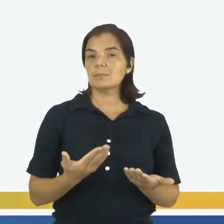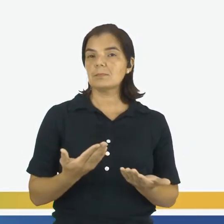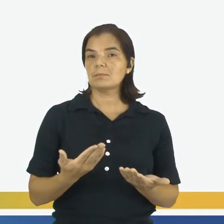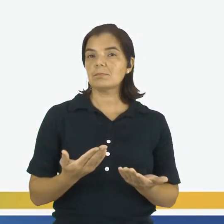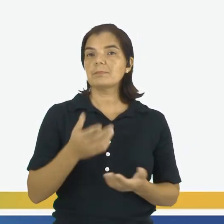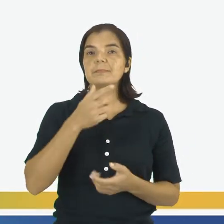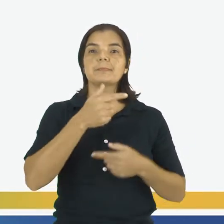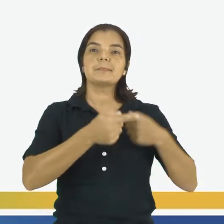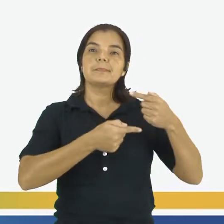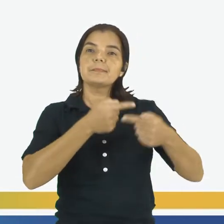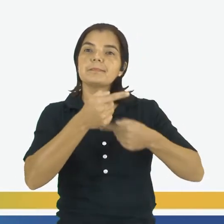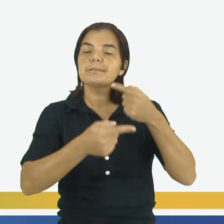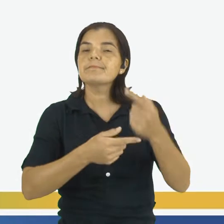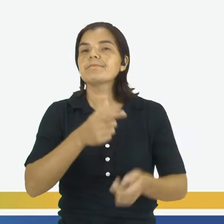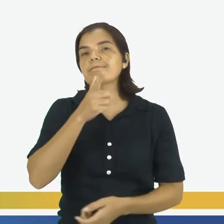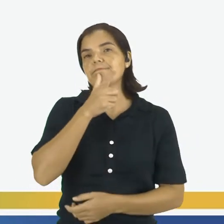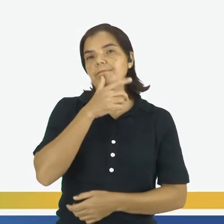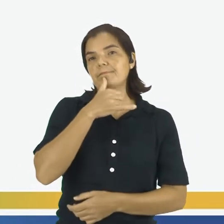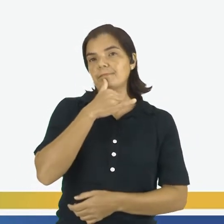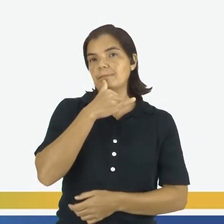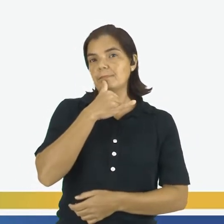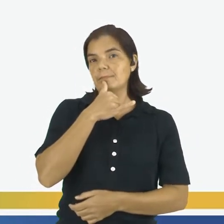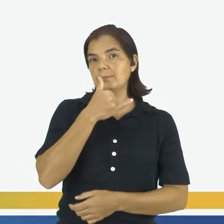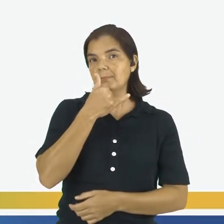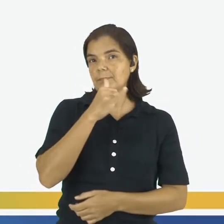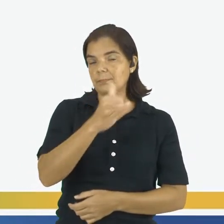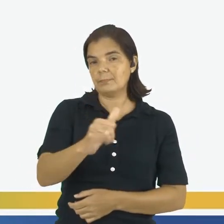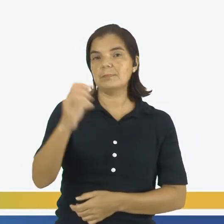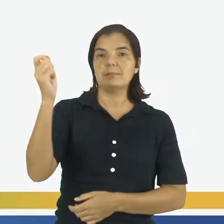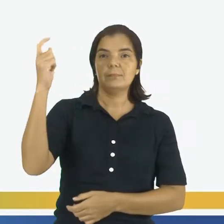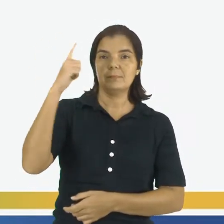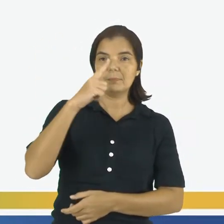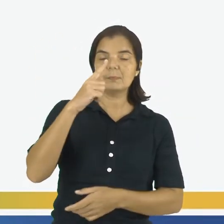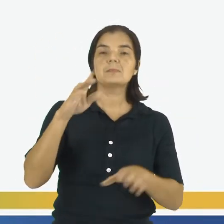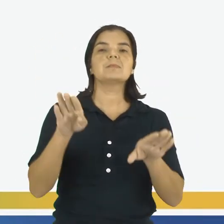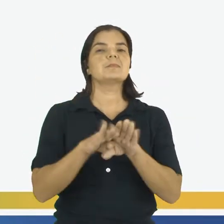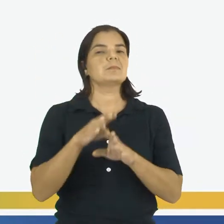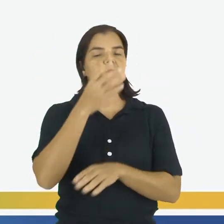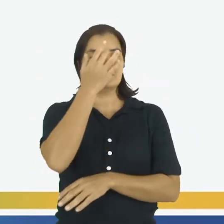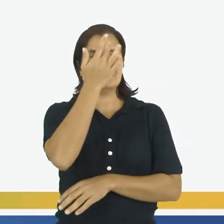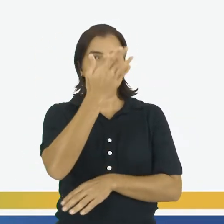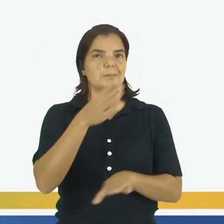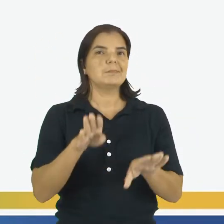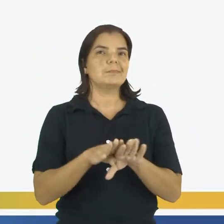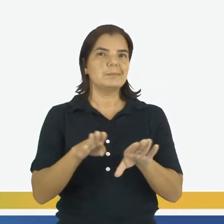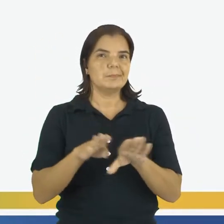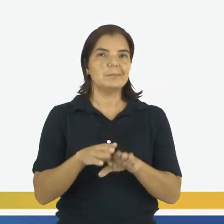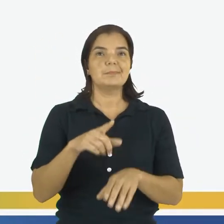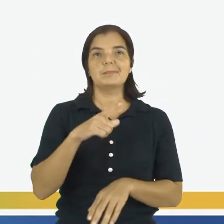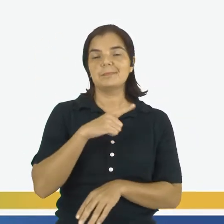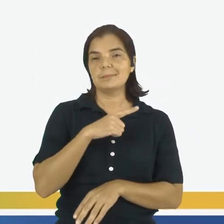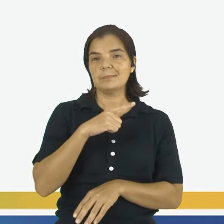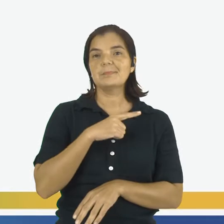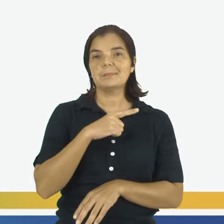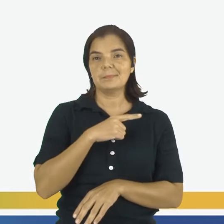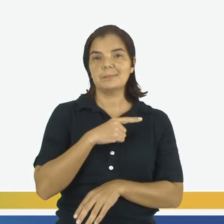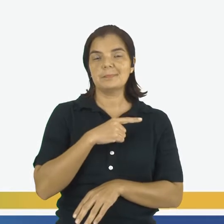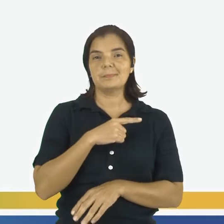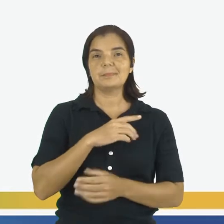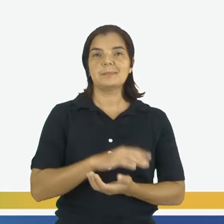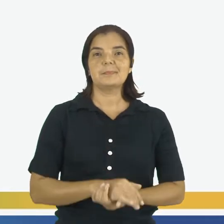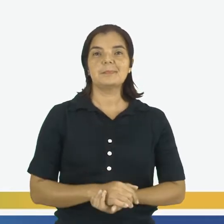último, gerada a partir da luz solar. Também é muito fácil, né? Nós temos já aí na